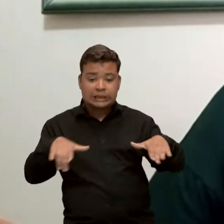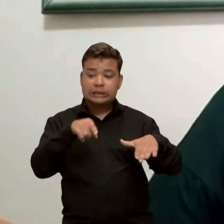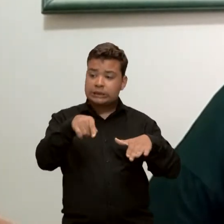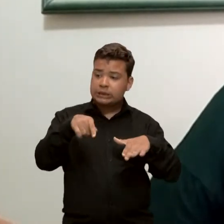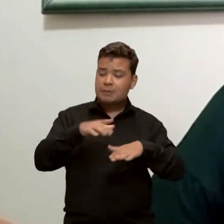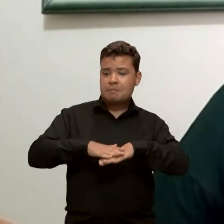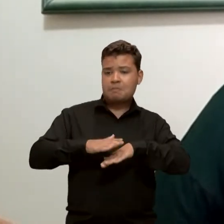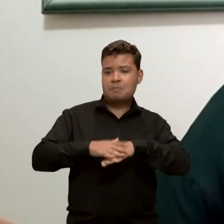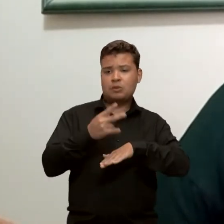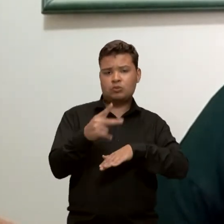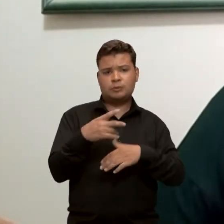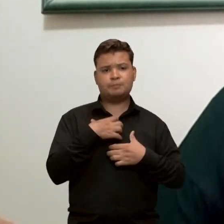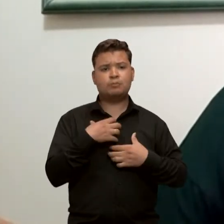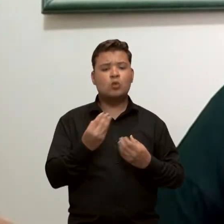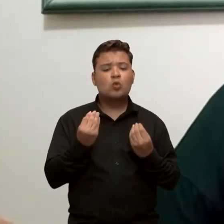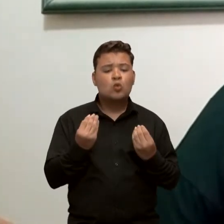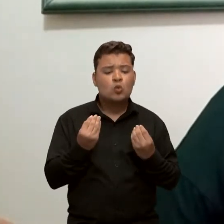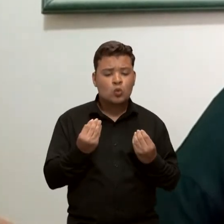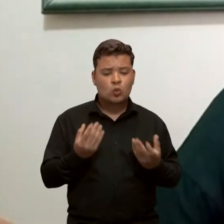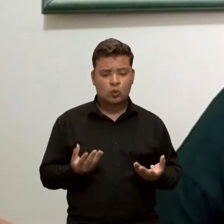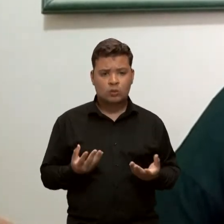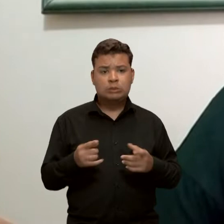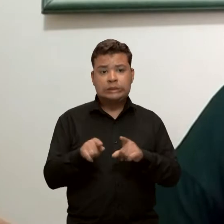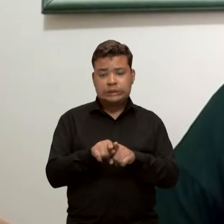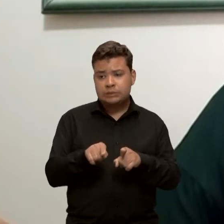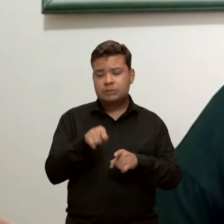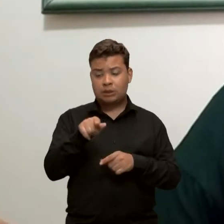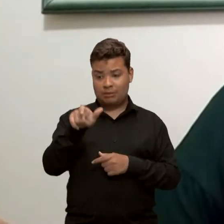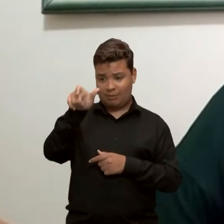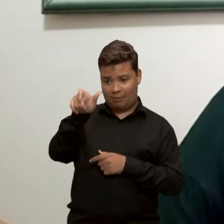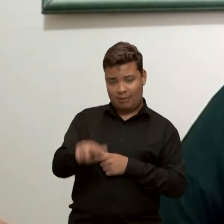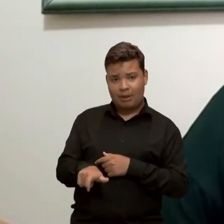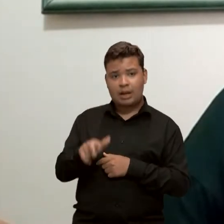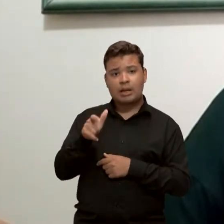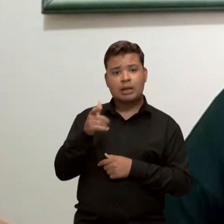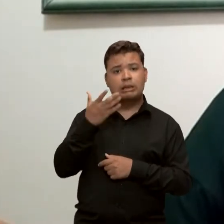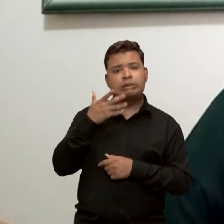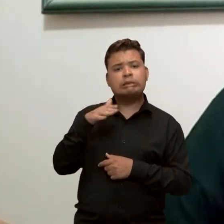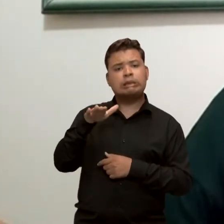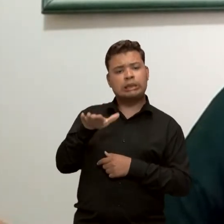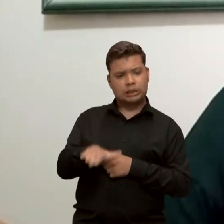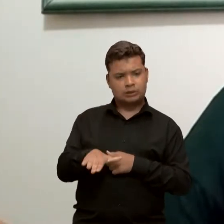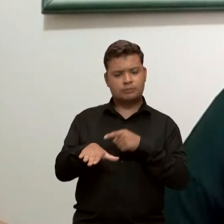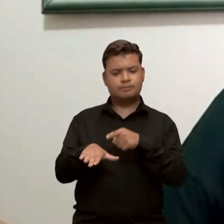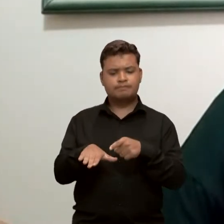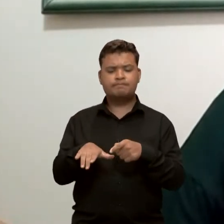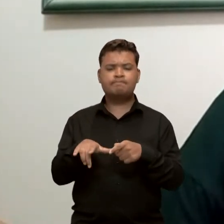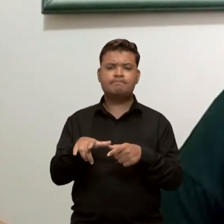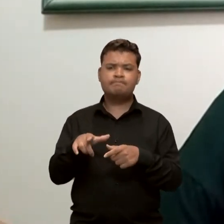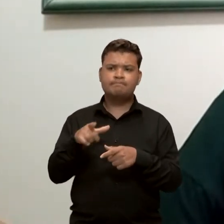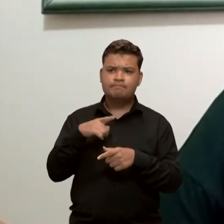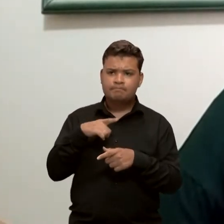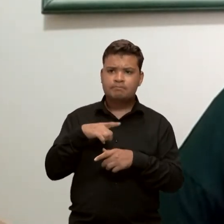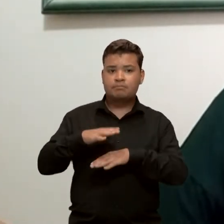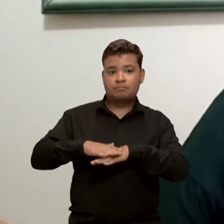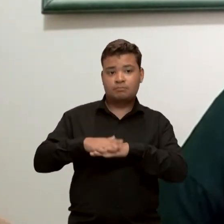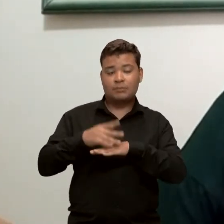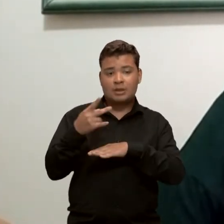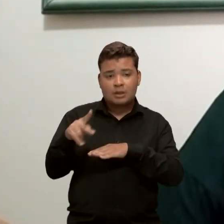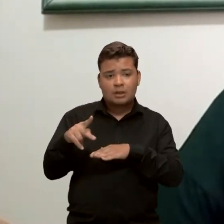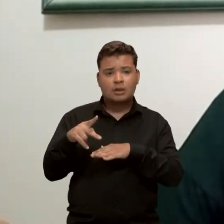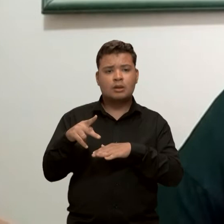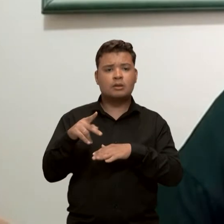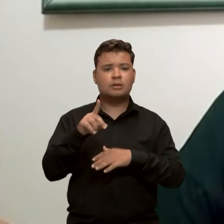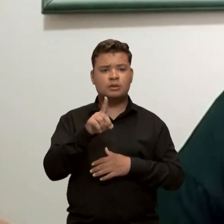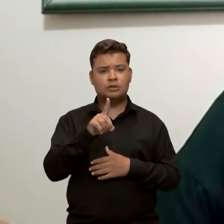compreender o quanto a criança, enquanto esse sujeito, enquanto ela interage em um movimento dialético de